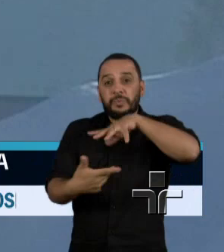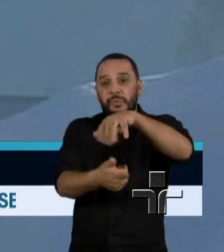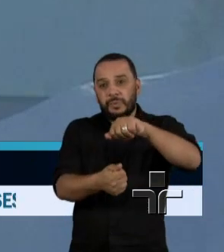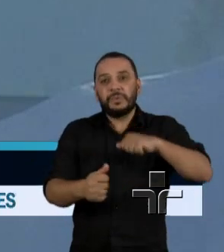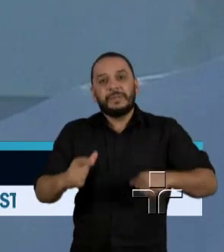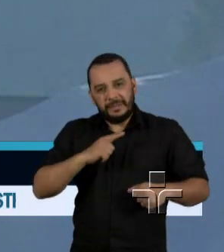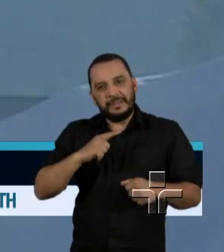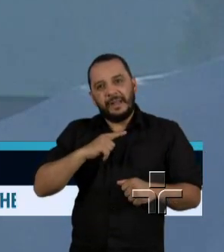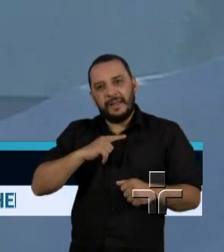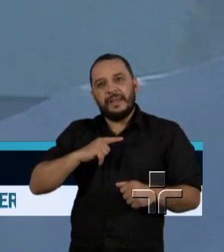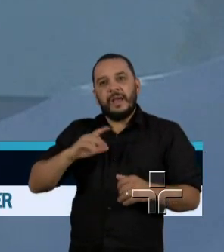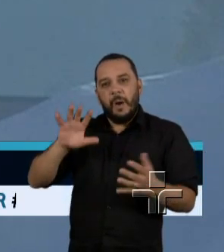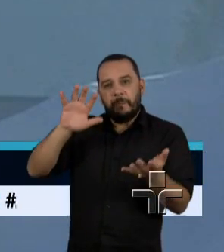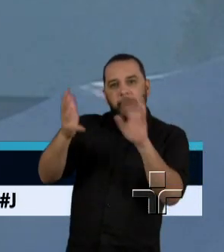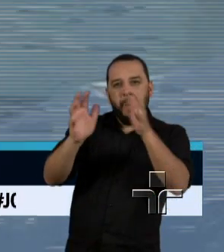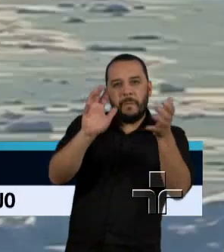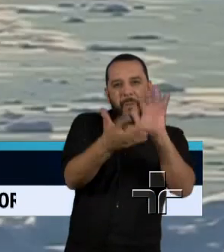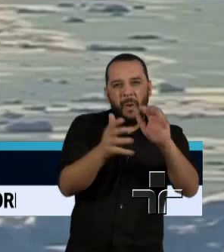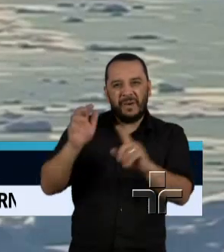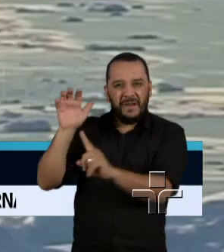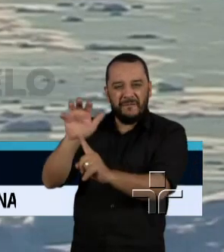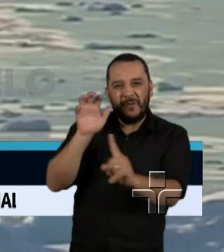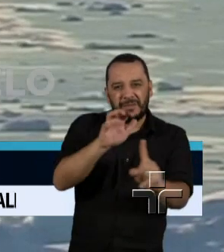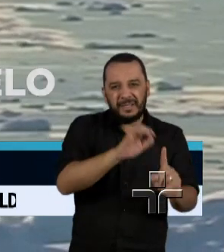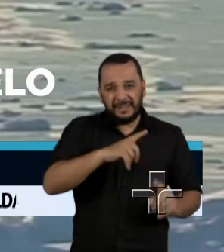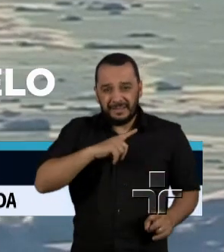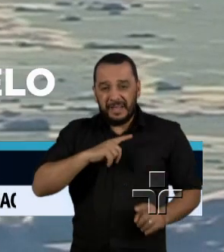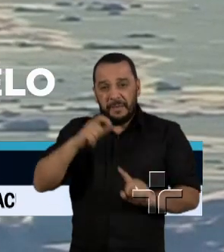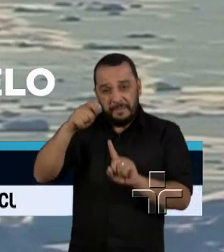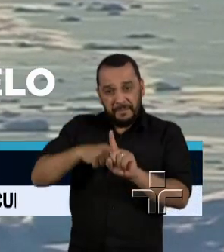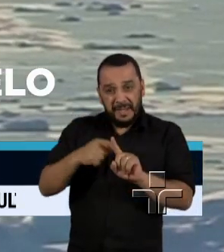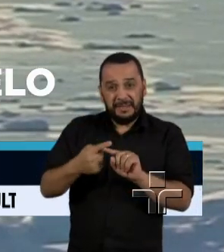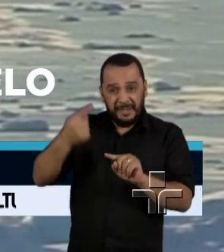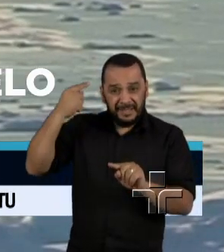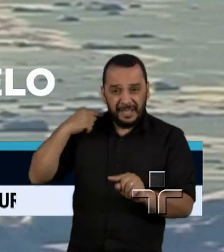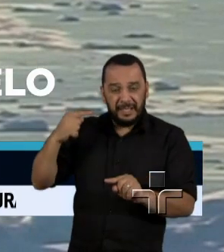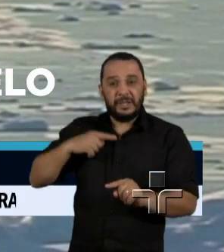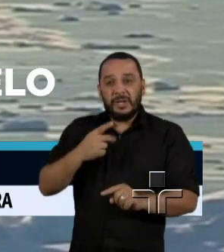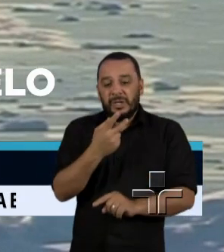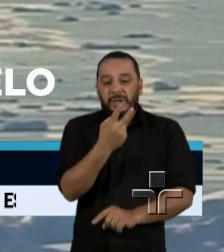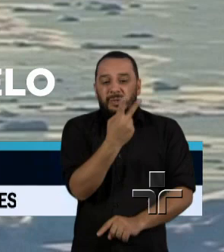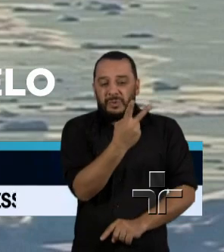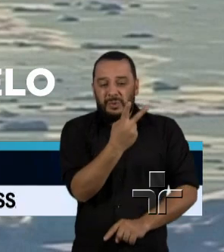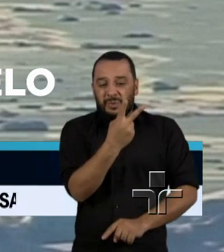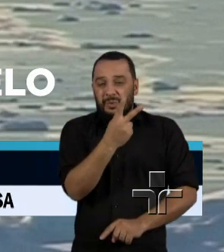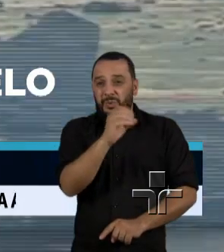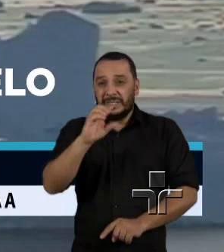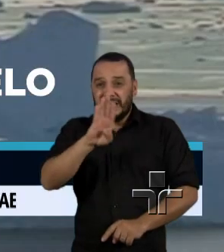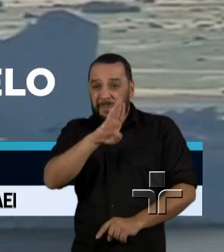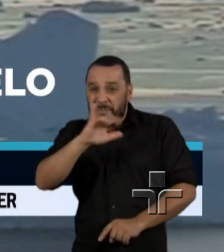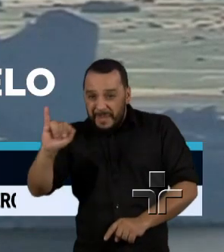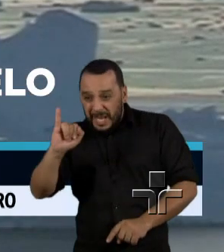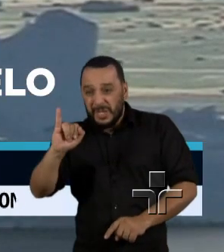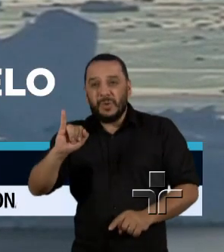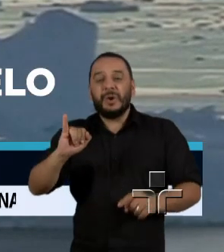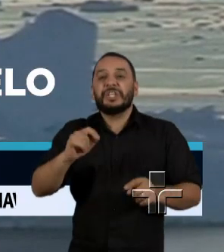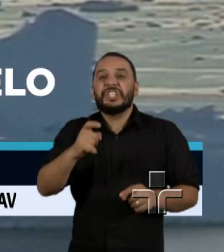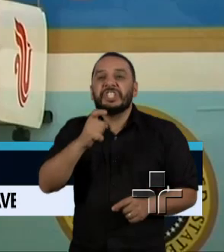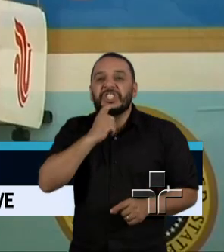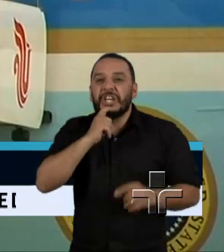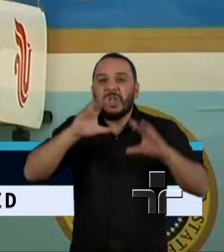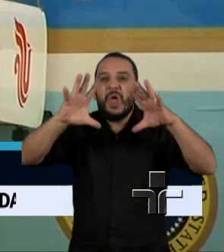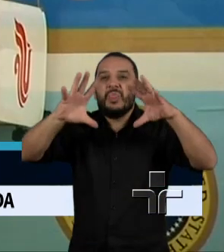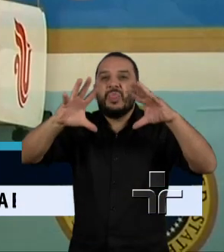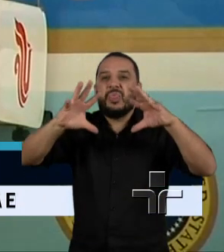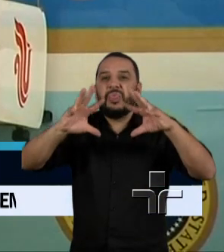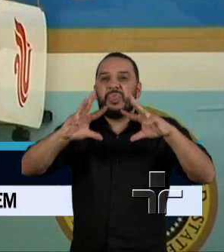mudanças climáticas. Só no mês passado, quase 200 bilhões de toneladas de gelo do território afundaram no mar.